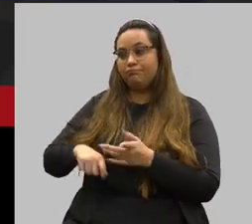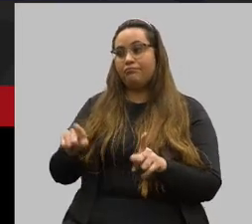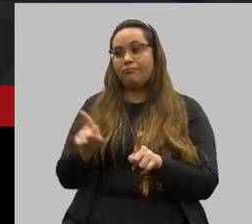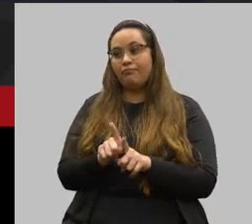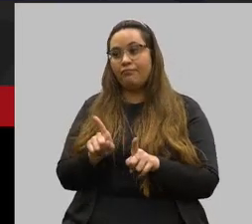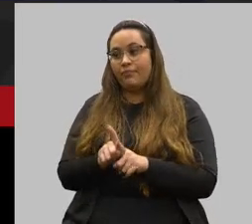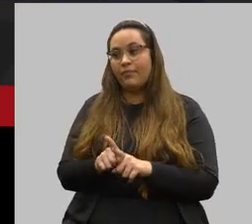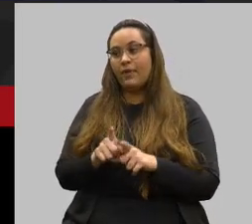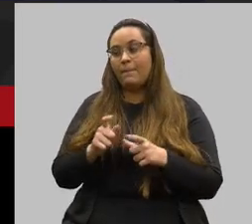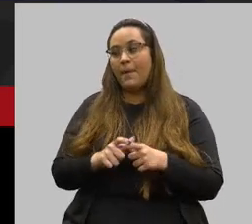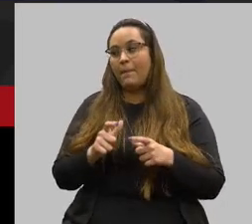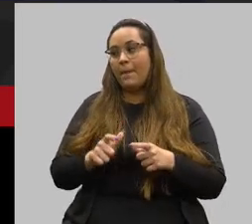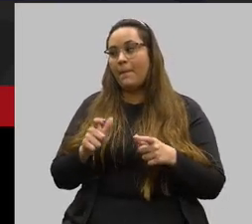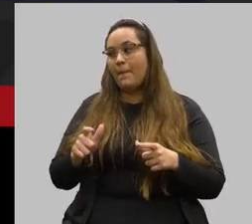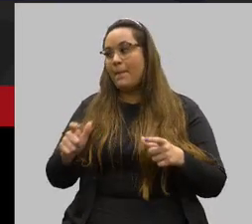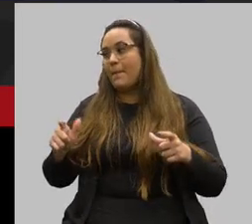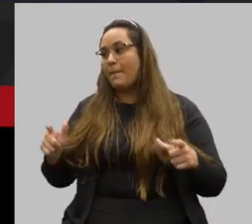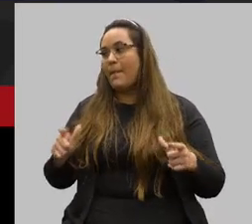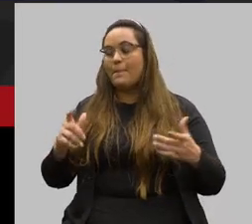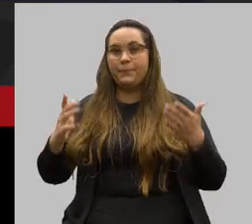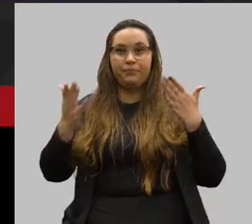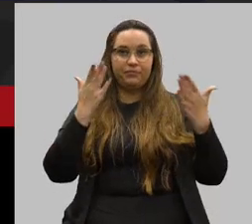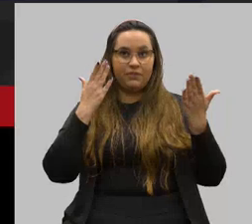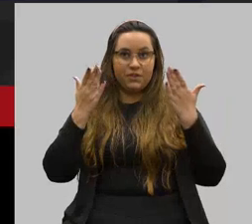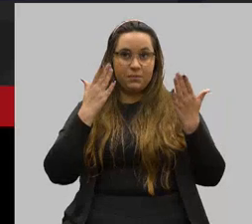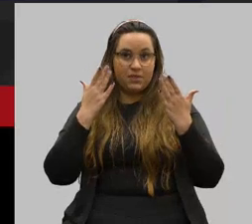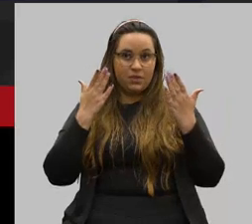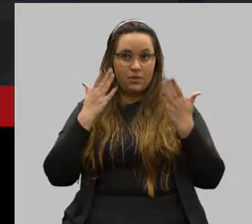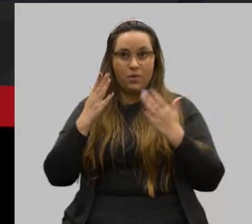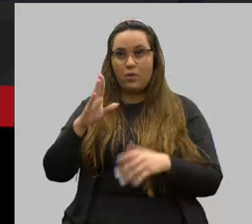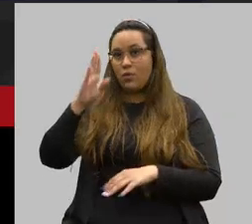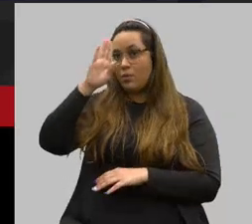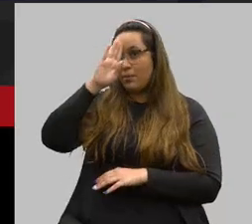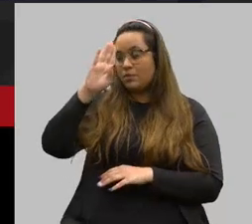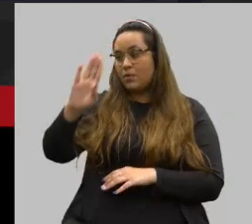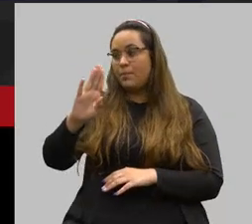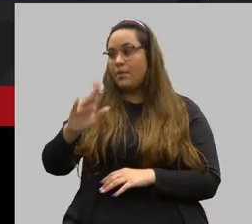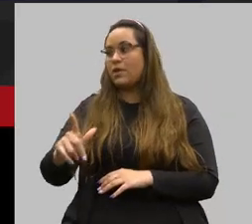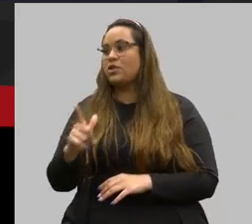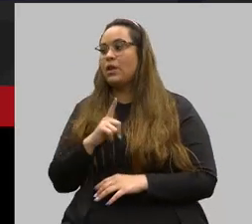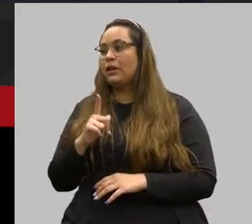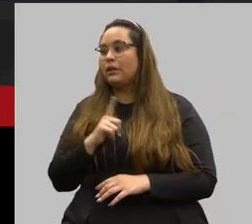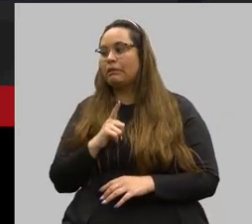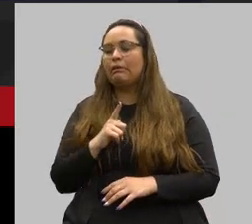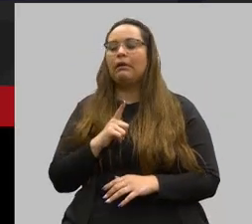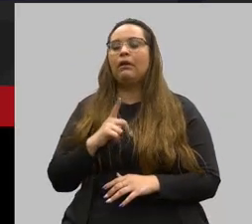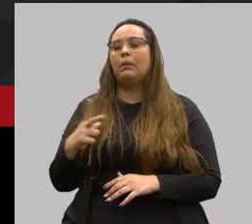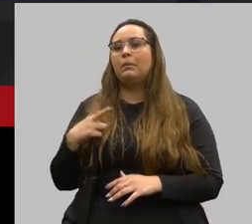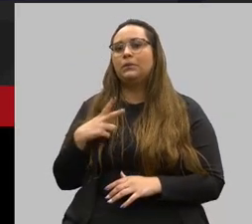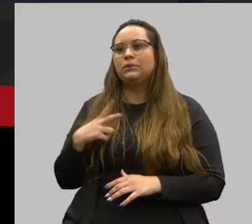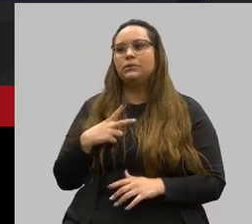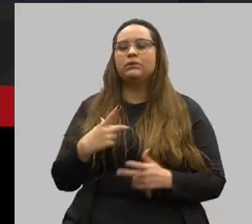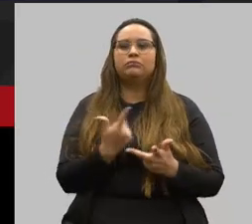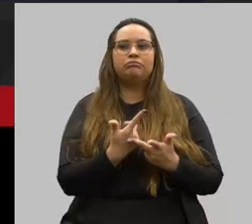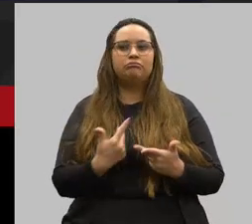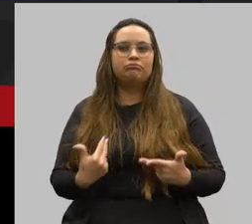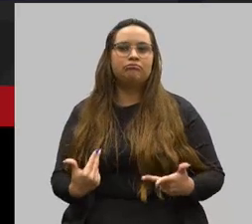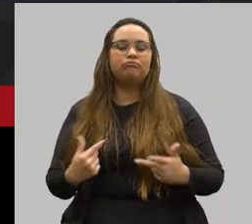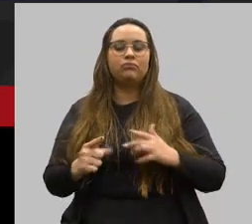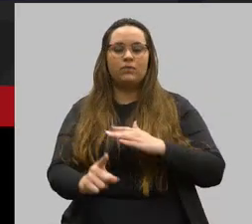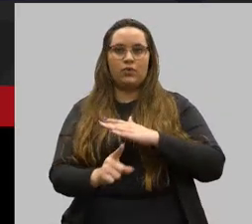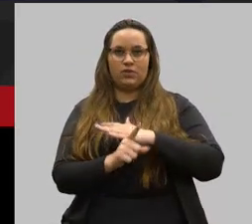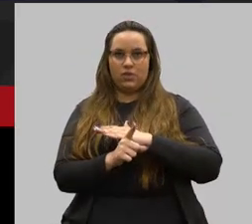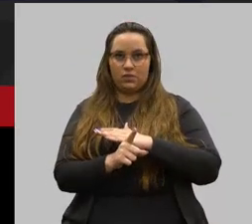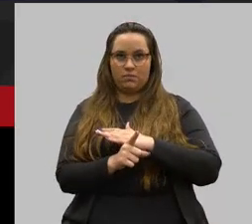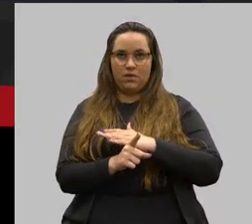do nosso quadro de psicólogos né especialmente para que haja uma maior capilaridade desse atendimento eh para o